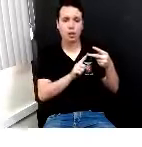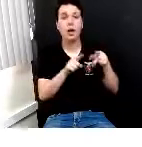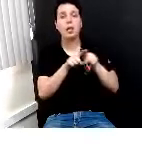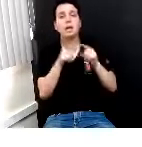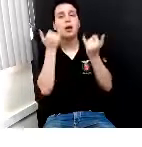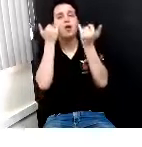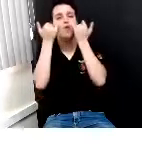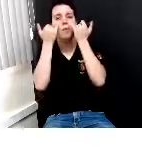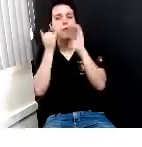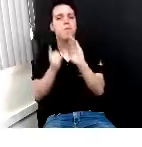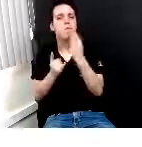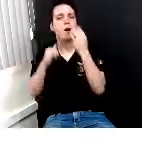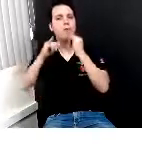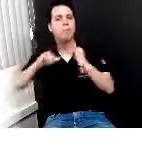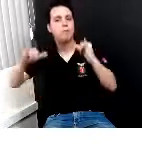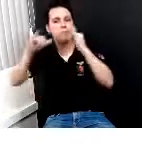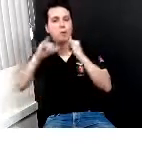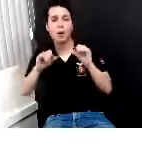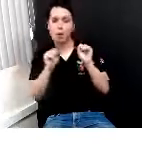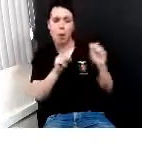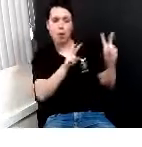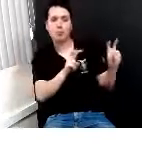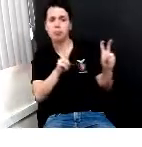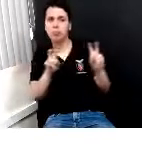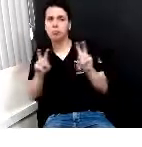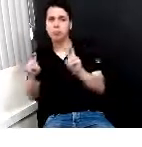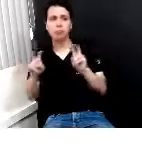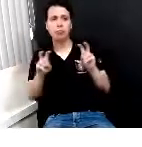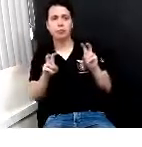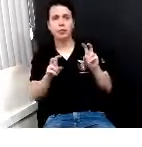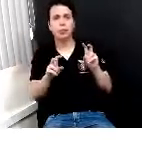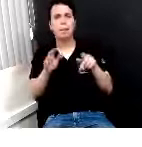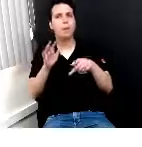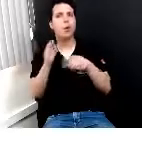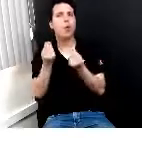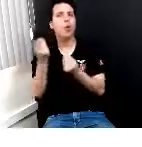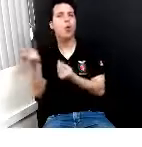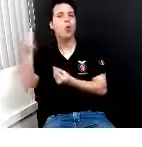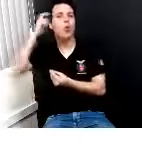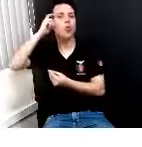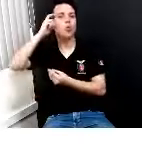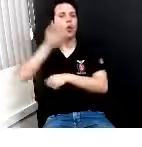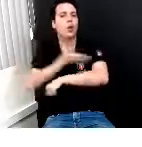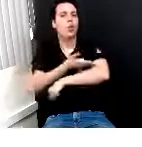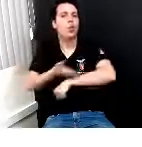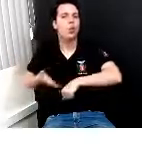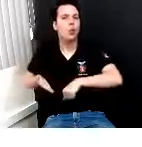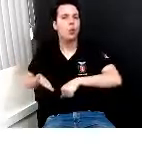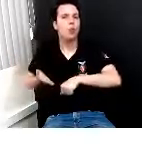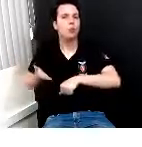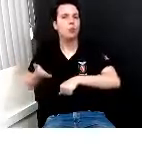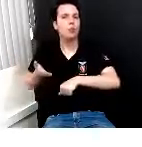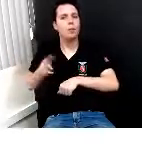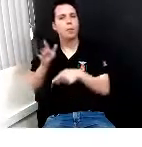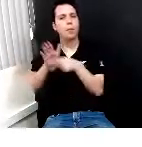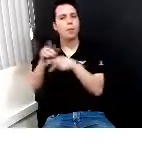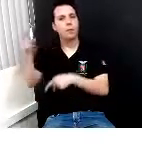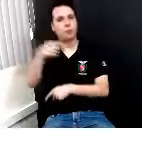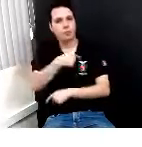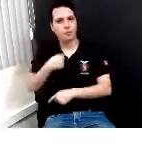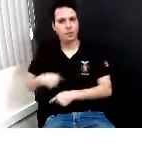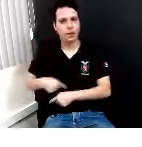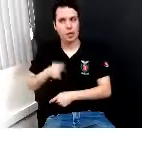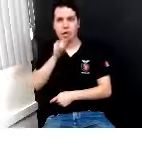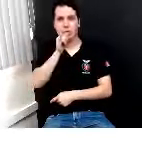que atribuem o surgimento dessa doença a hábitos culturais chineses. Então, a gente tem que colocar o preconceito em pauta. Porque quando